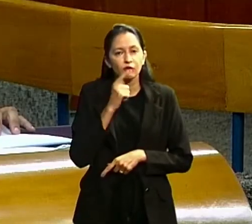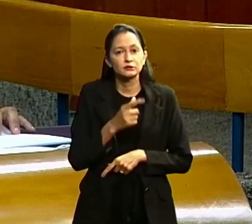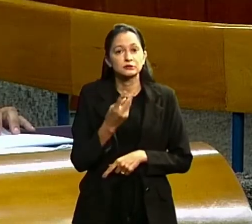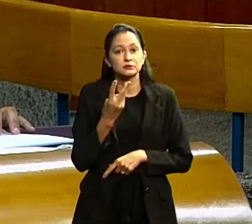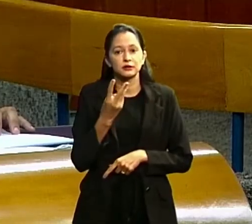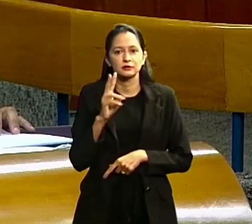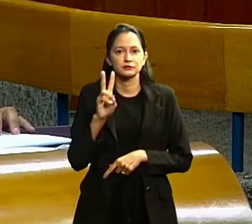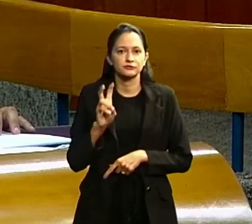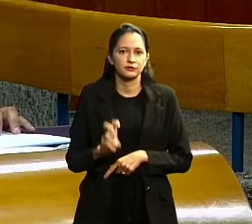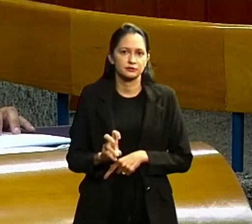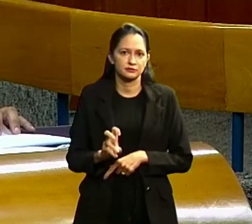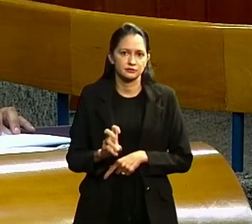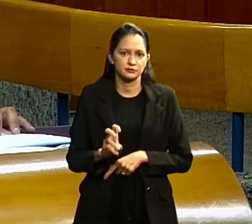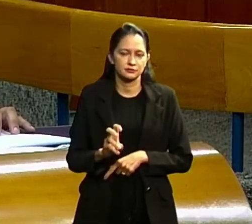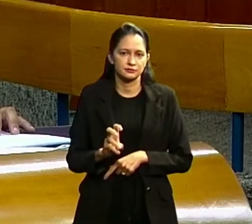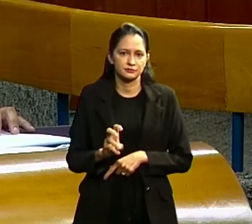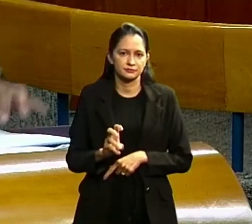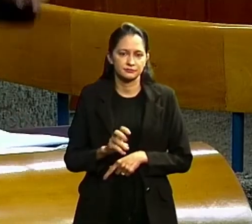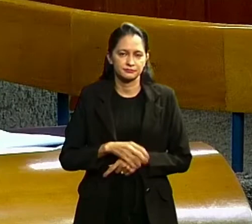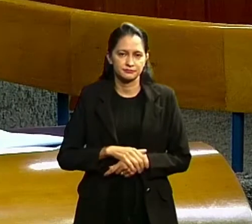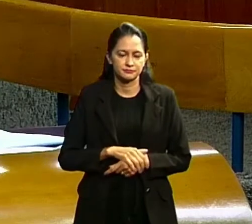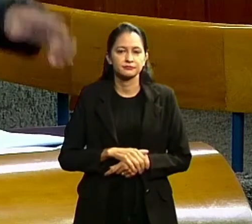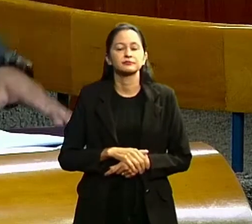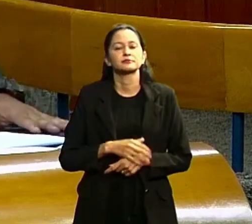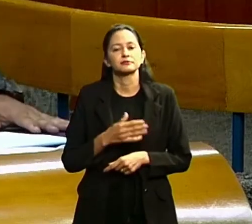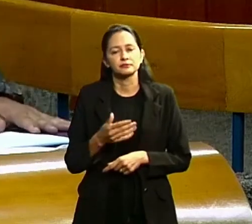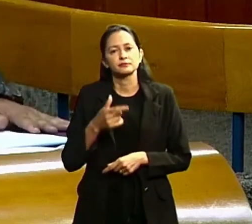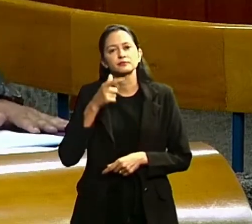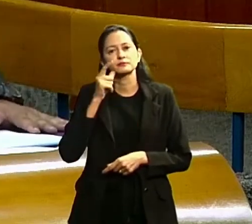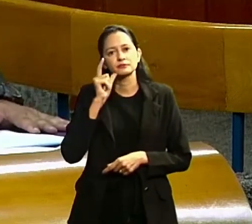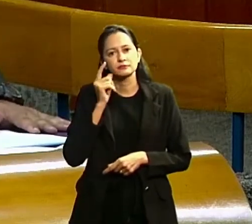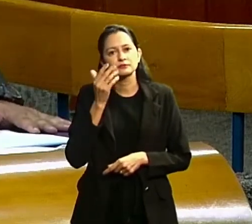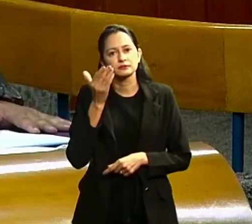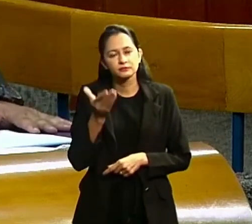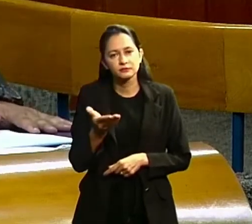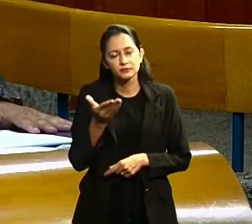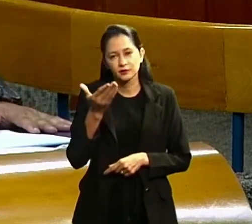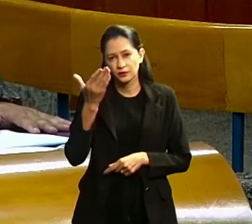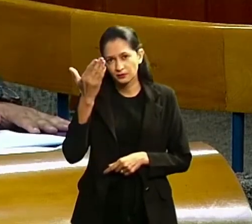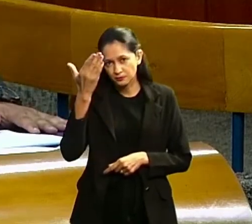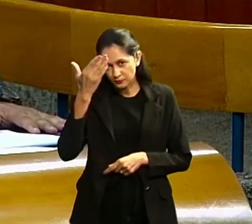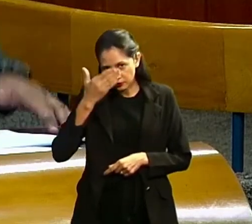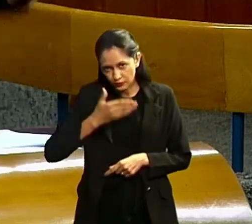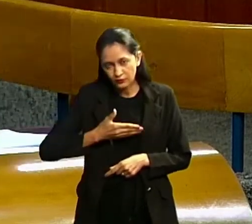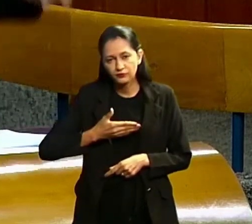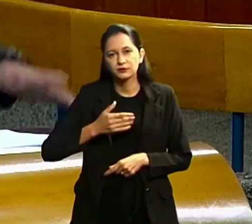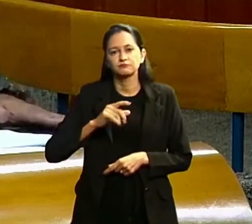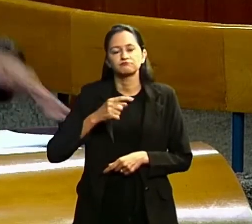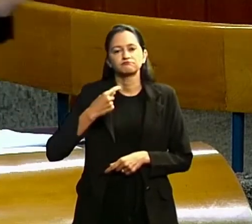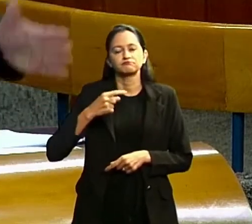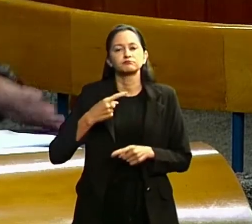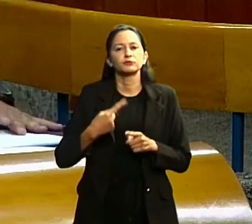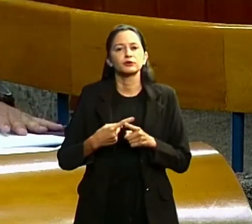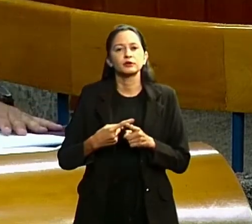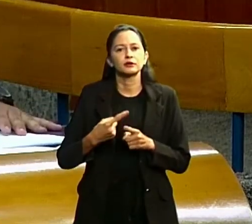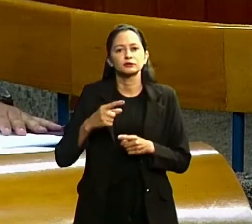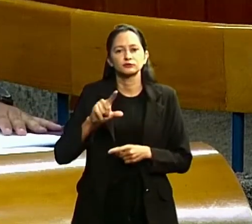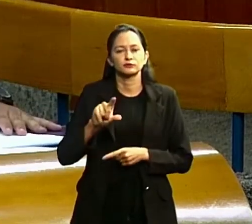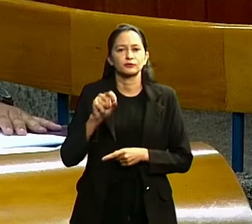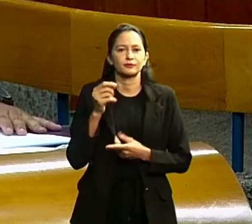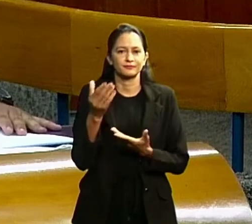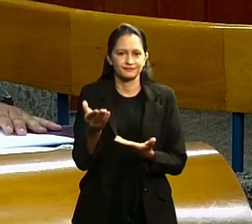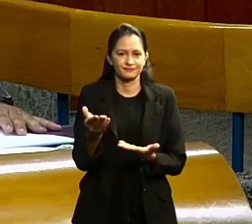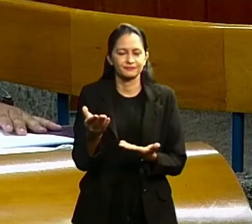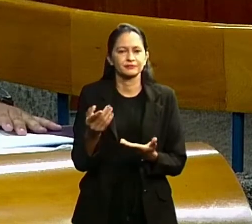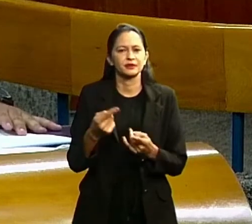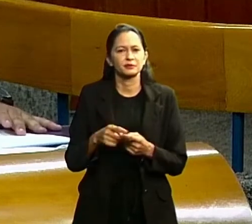cadeira de forma antecipada com 34 votos. E ontem você mostrou o porquê que os 34 te deu esse mandato, de presidente de forma antecipada.